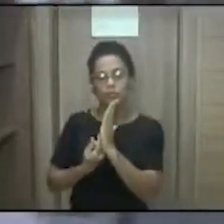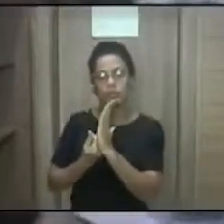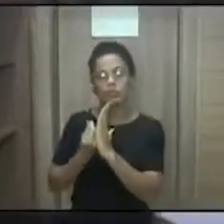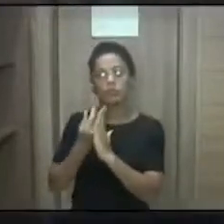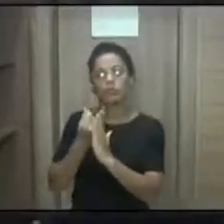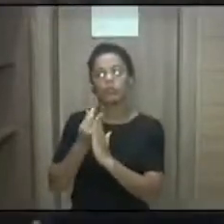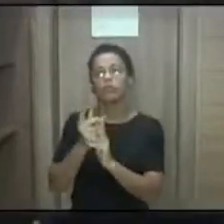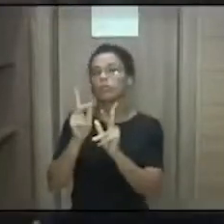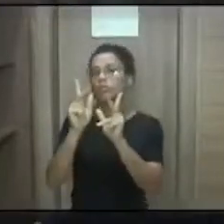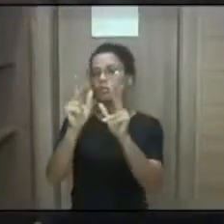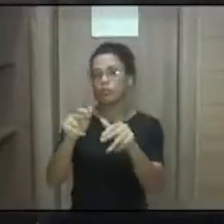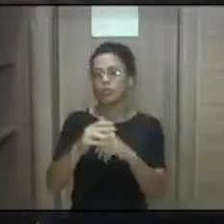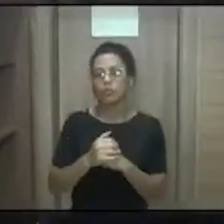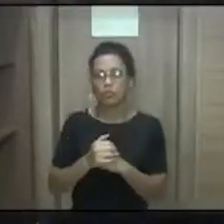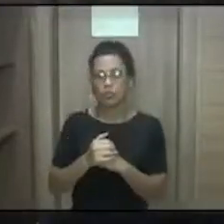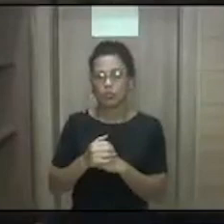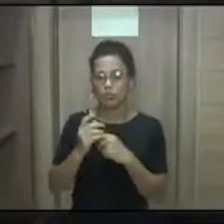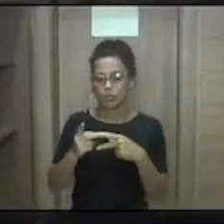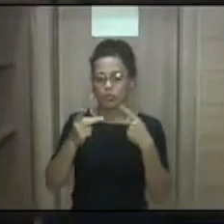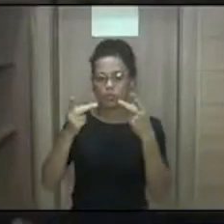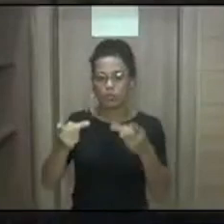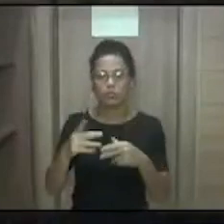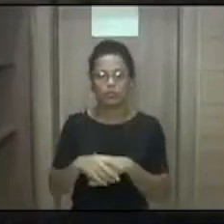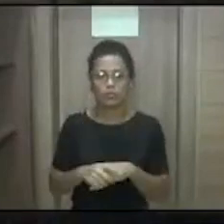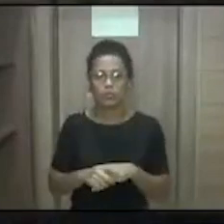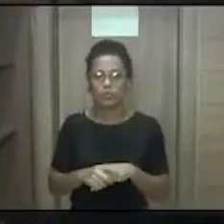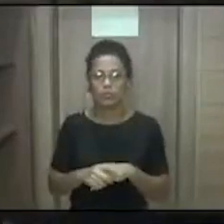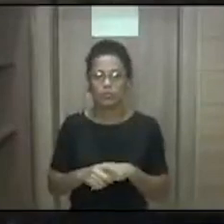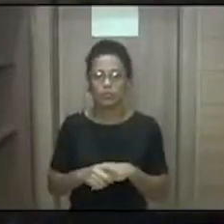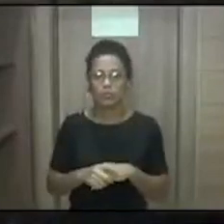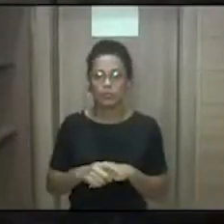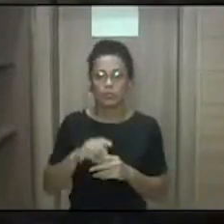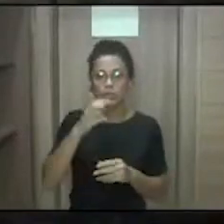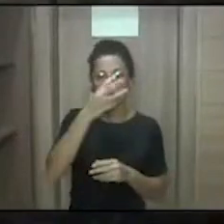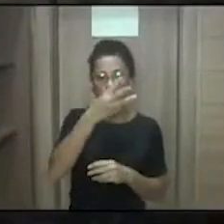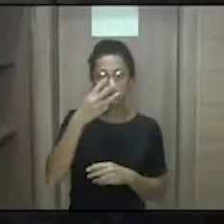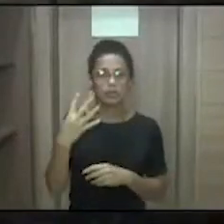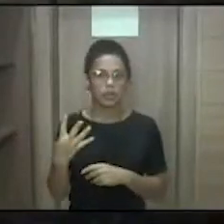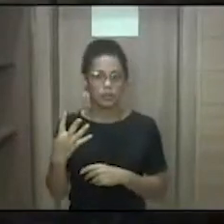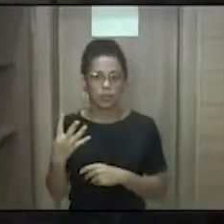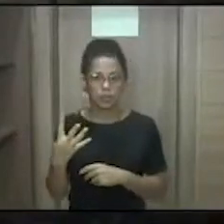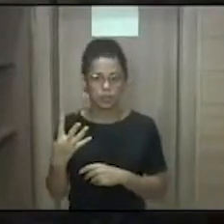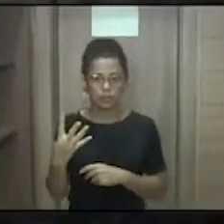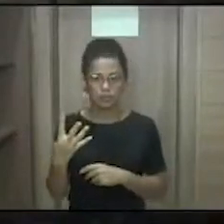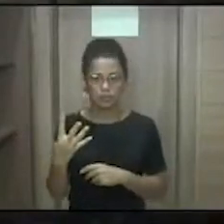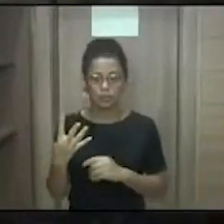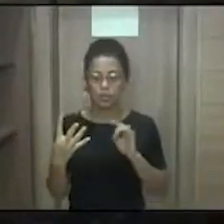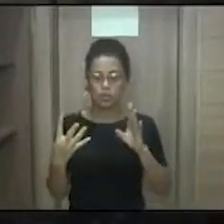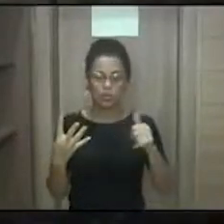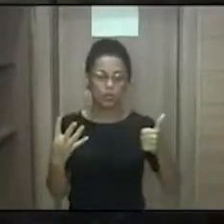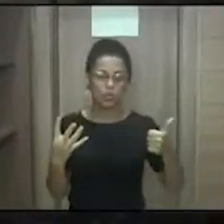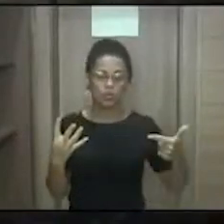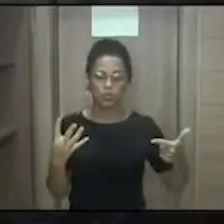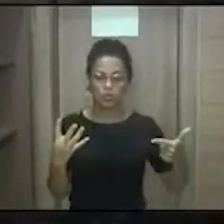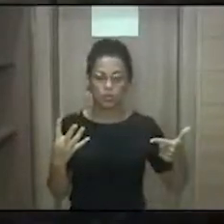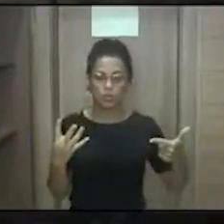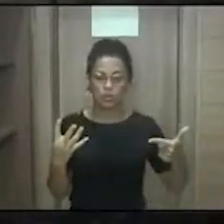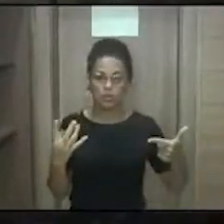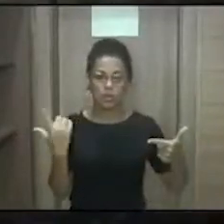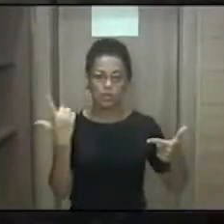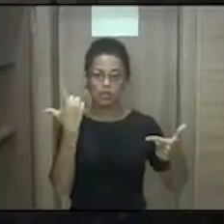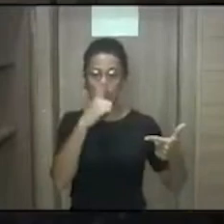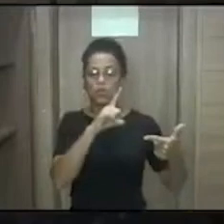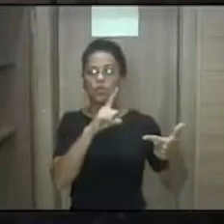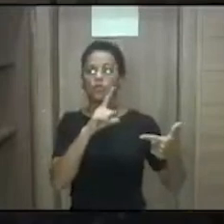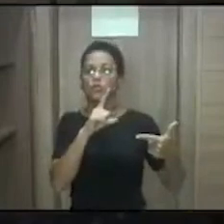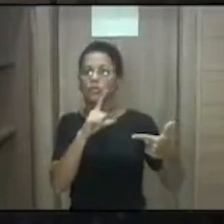casos que a gente visitou, só que só são 12. Então, dos 34, só 12 a gente conseguiu algum grau de